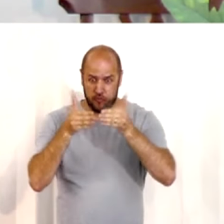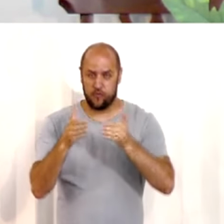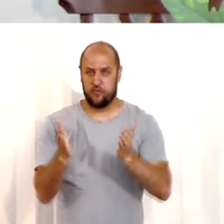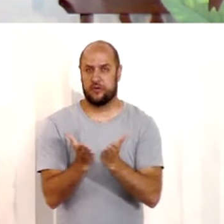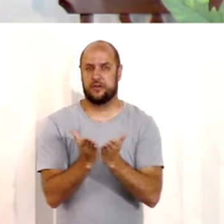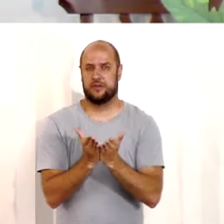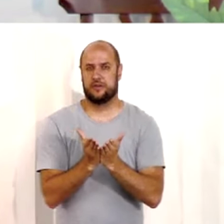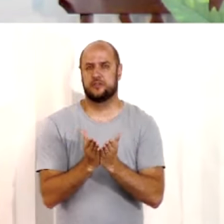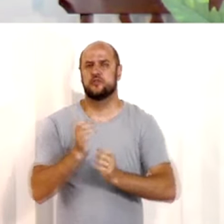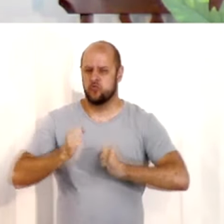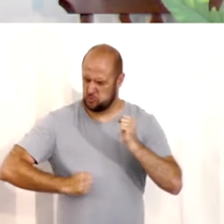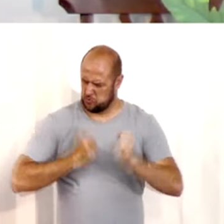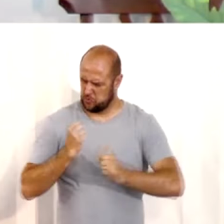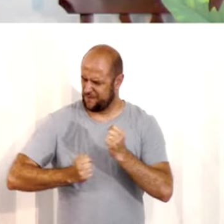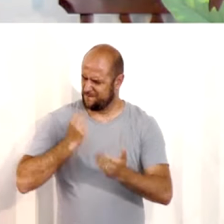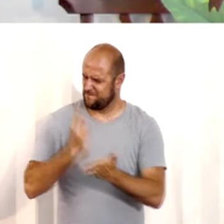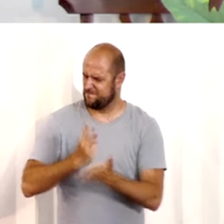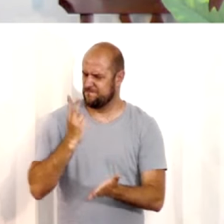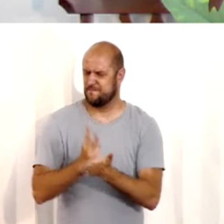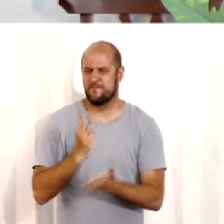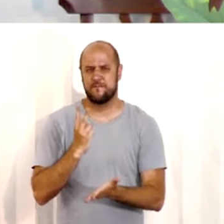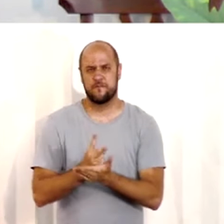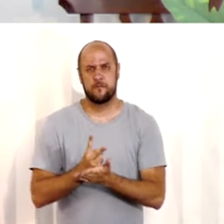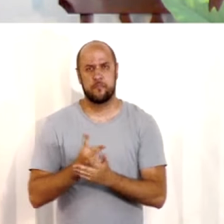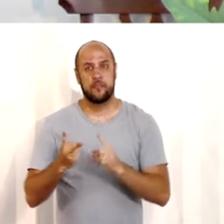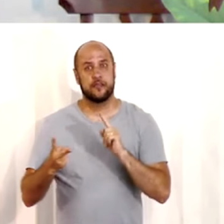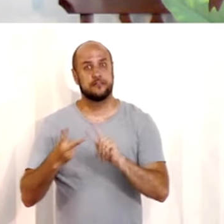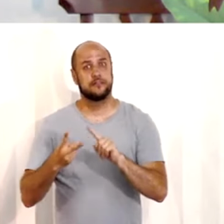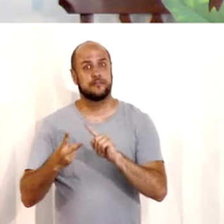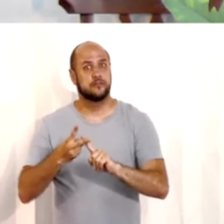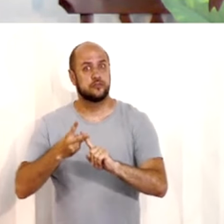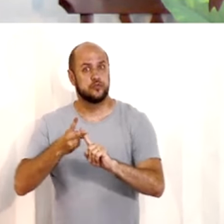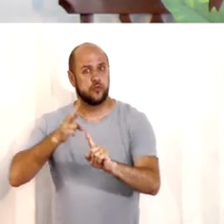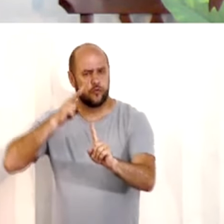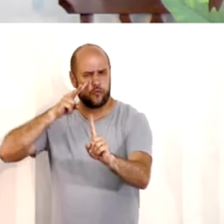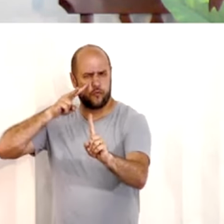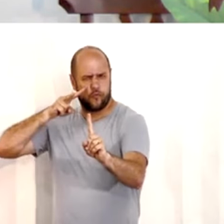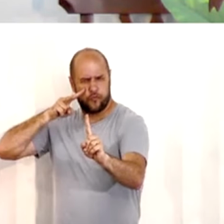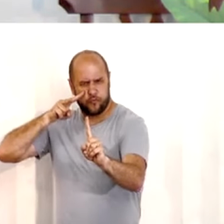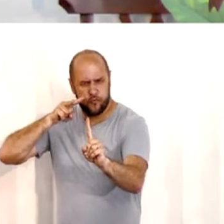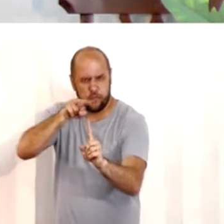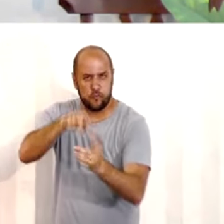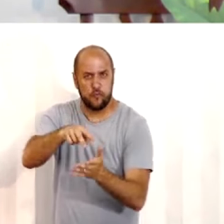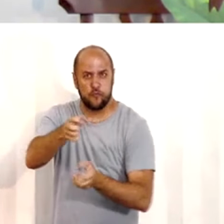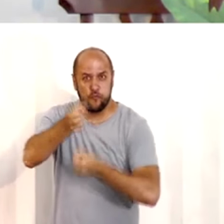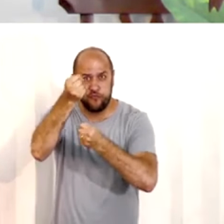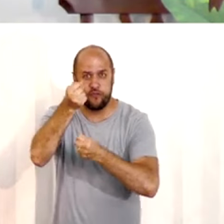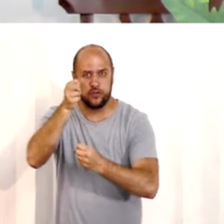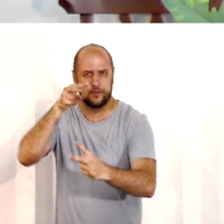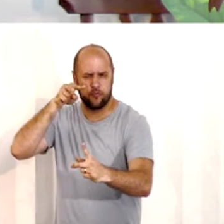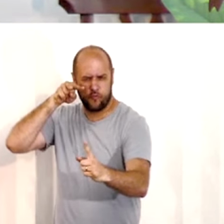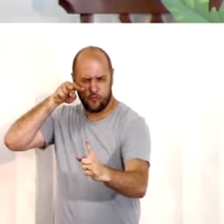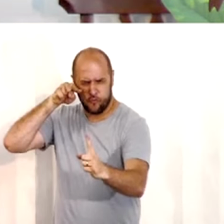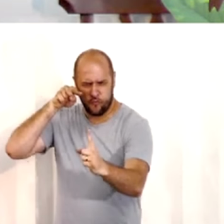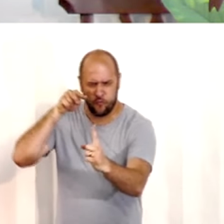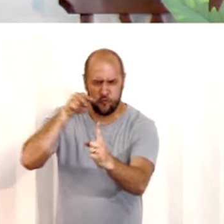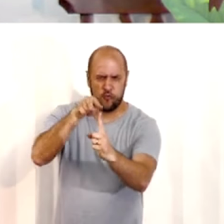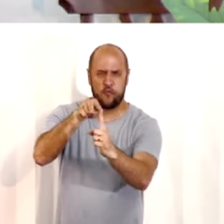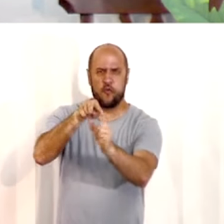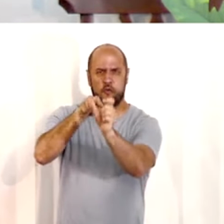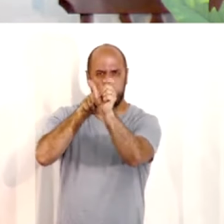a segunda ênfase é olhando firmemente, estou pegando palavras do texto, olhando